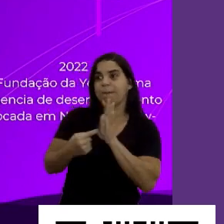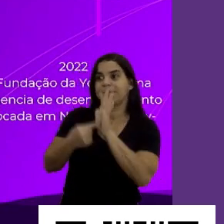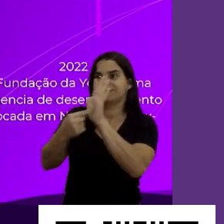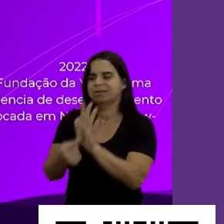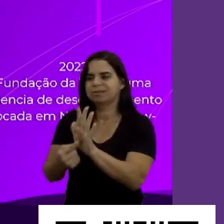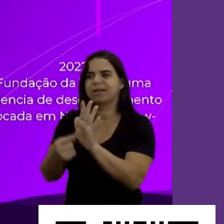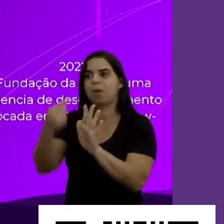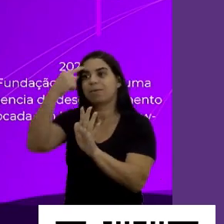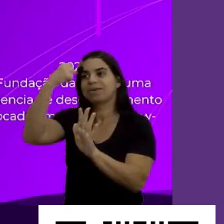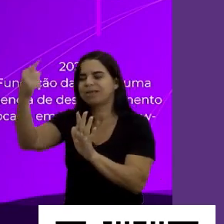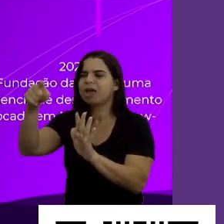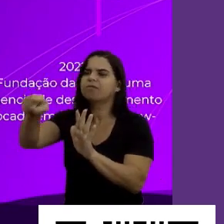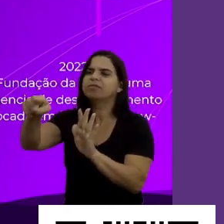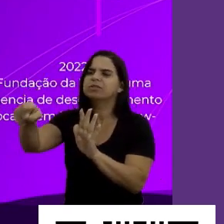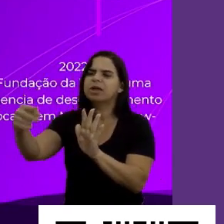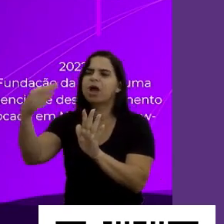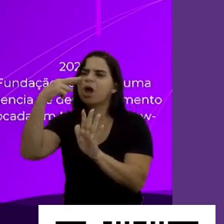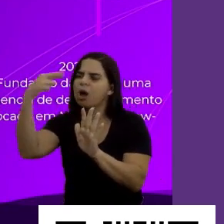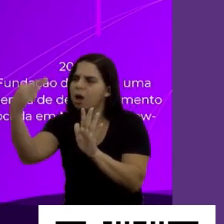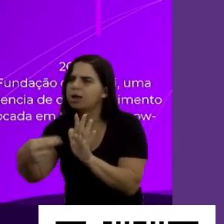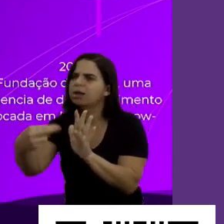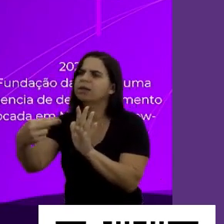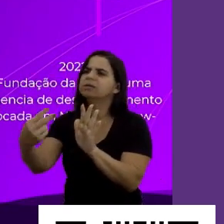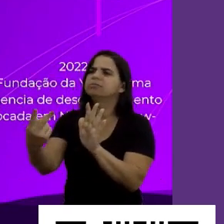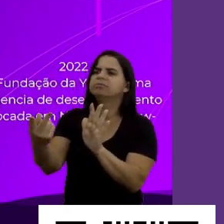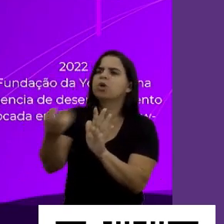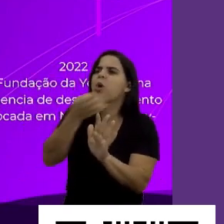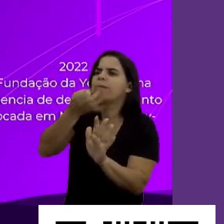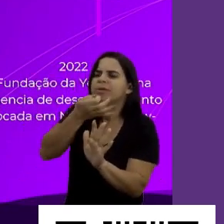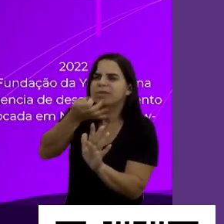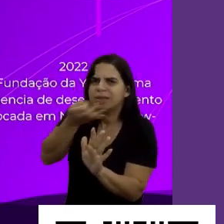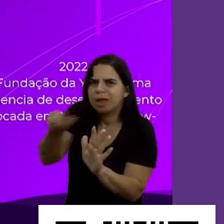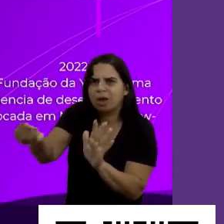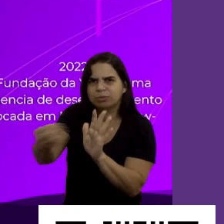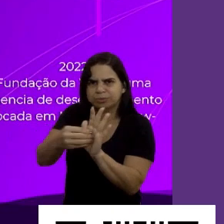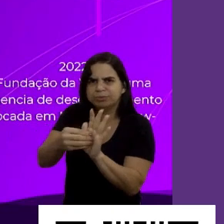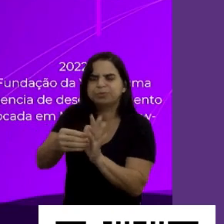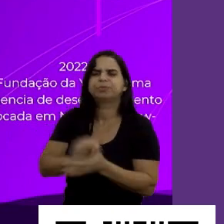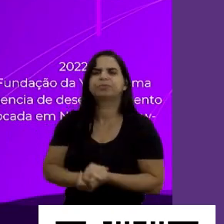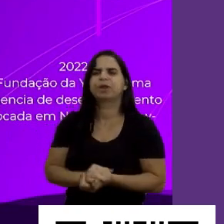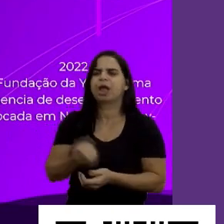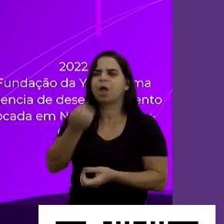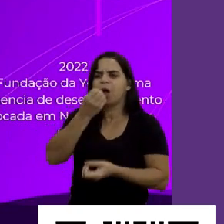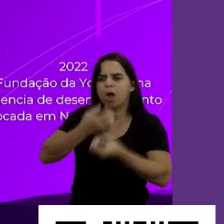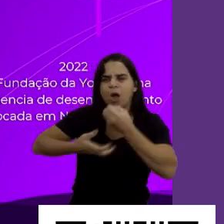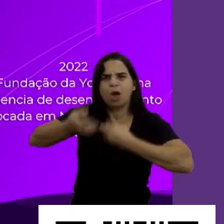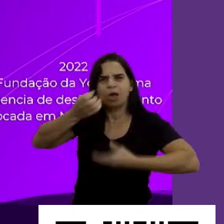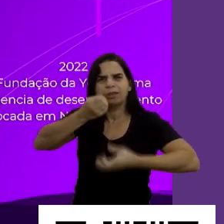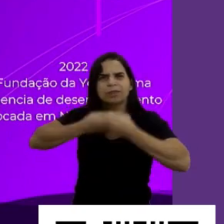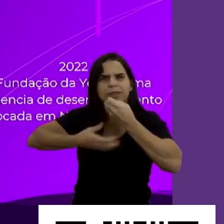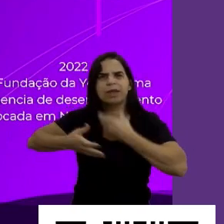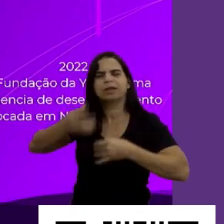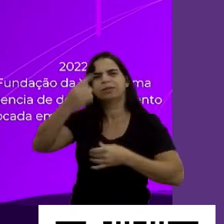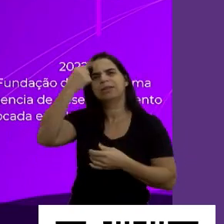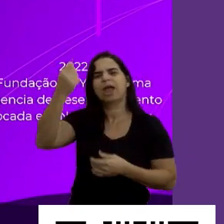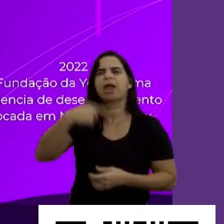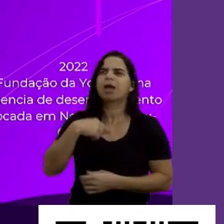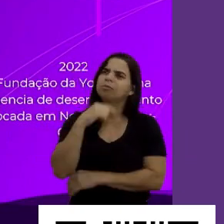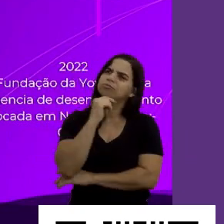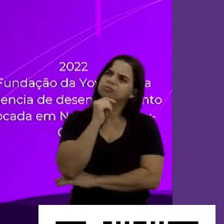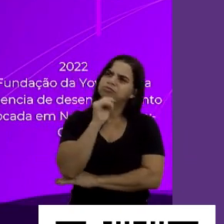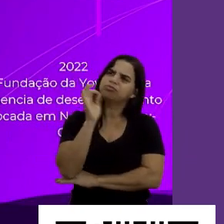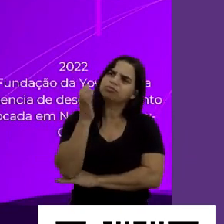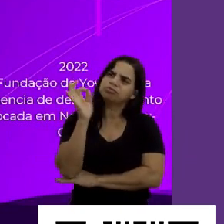um retorno seu que que você acha e quando ele me contando a ideia eu falei olha tem potencial